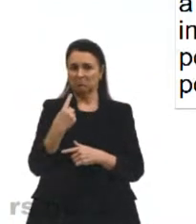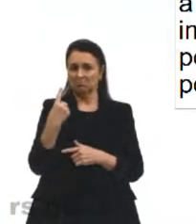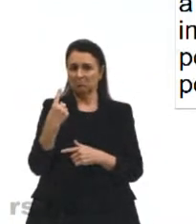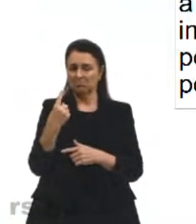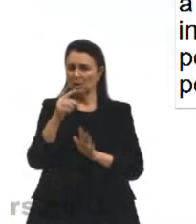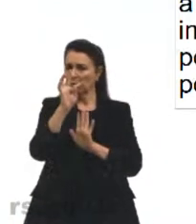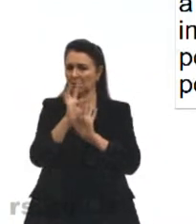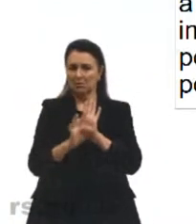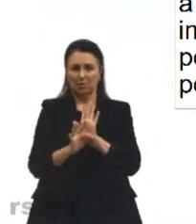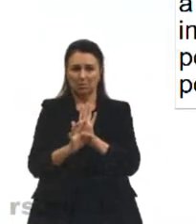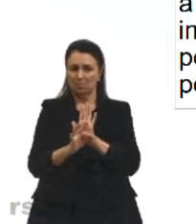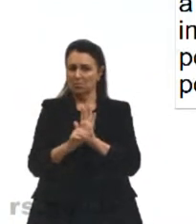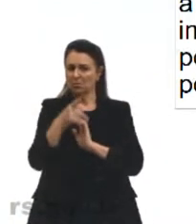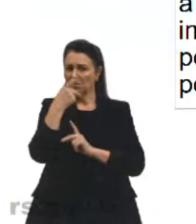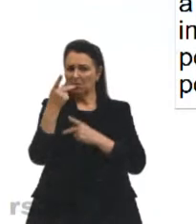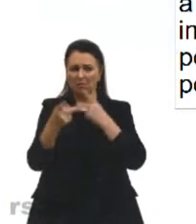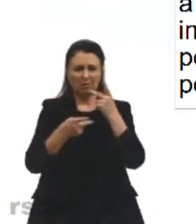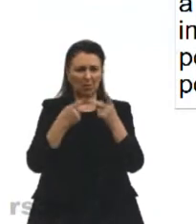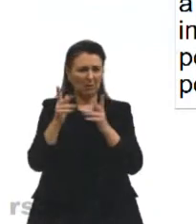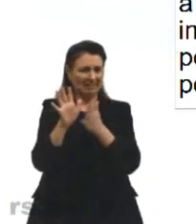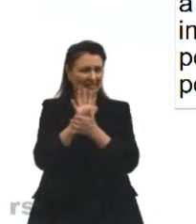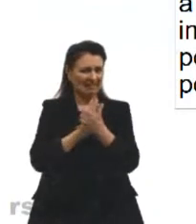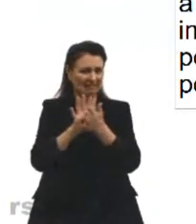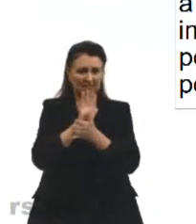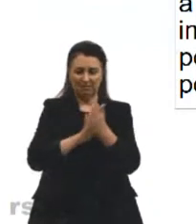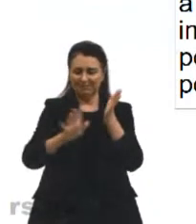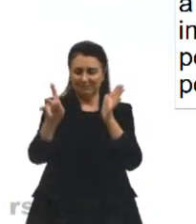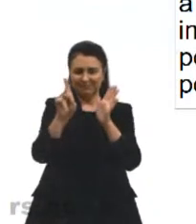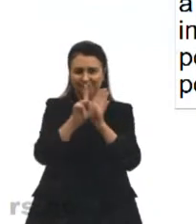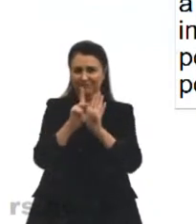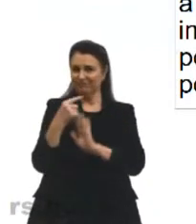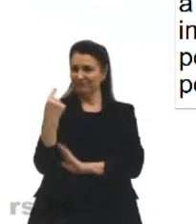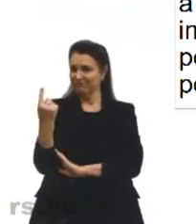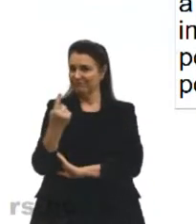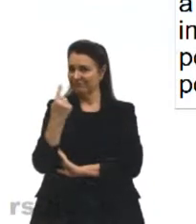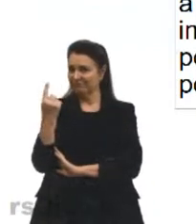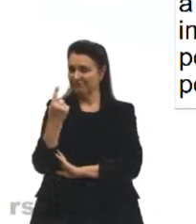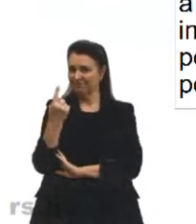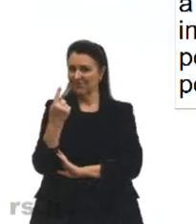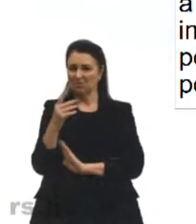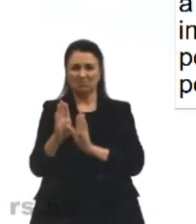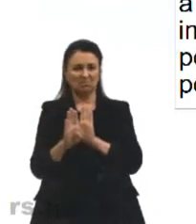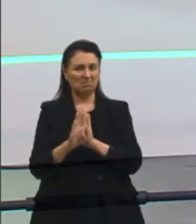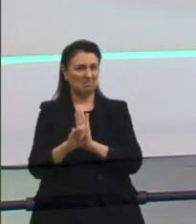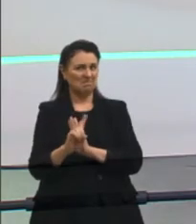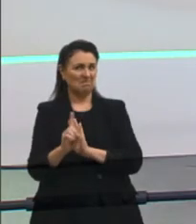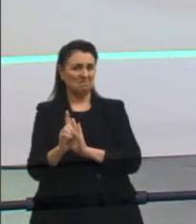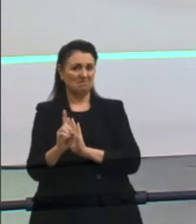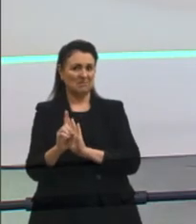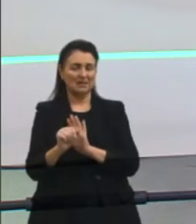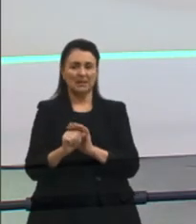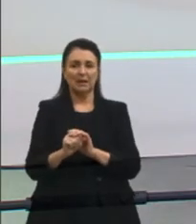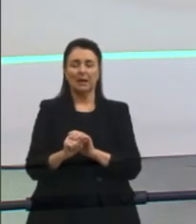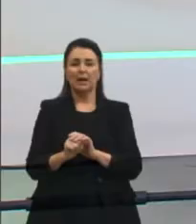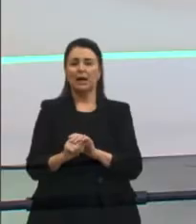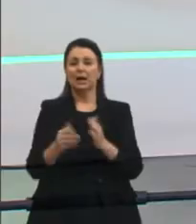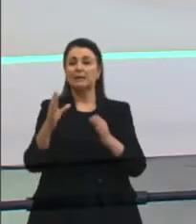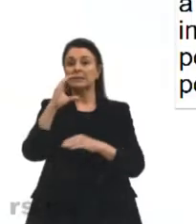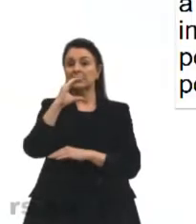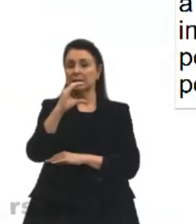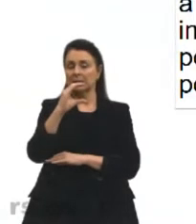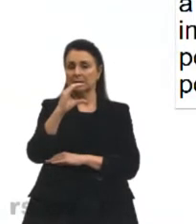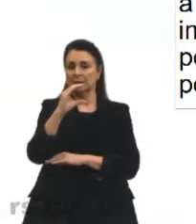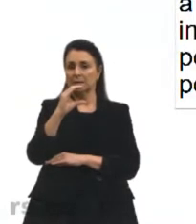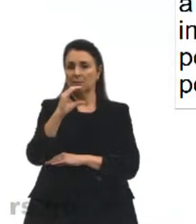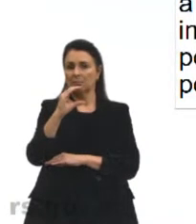contexto não fala nada sobre propriedade individual Então essa questão aí parece tem nada a ver né alternativa